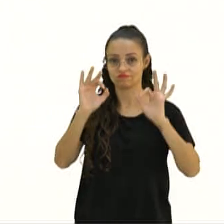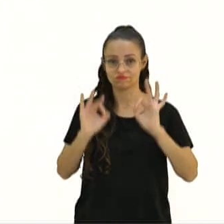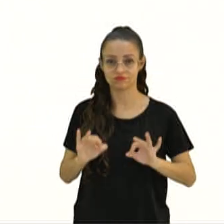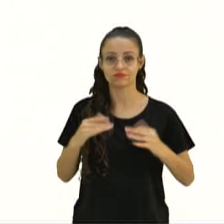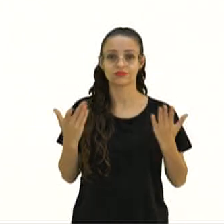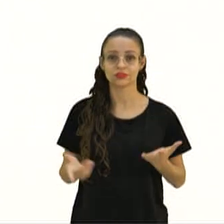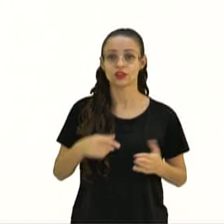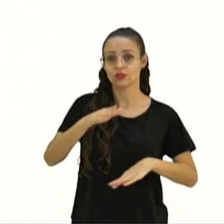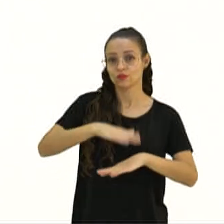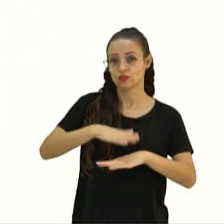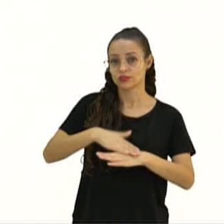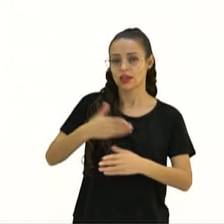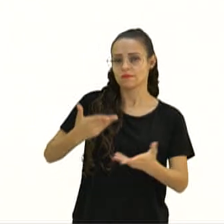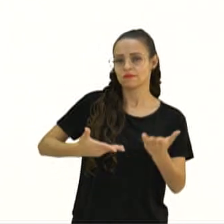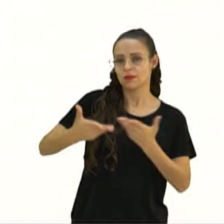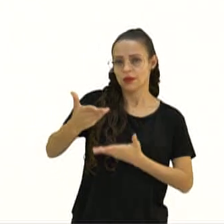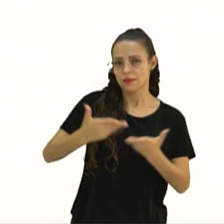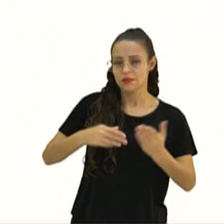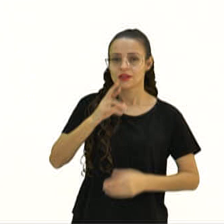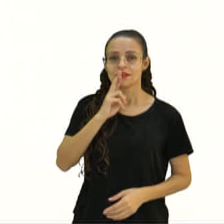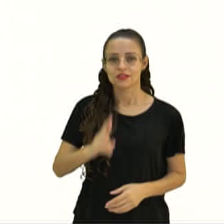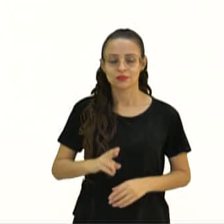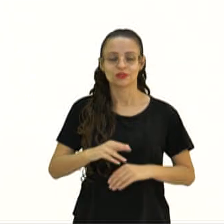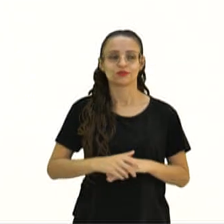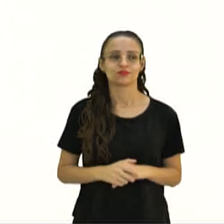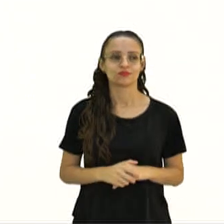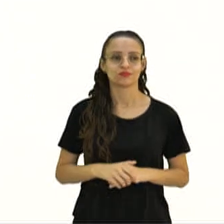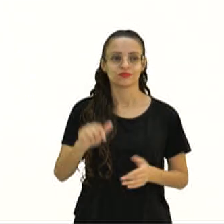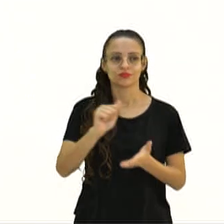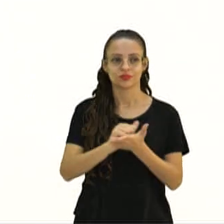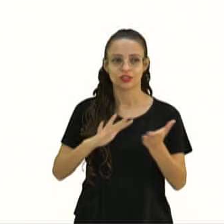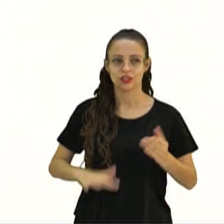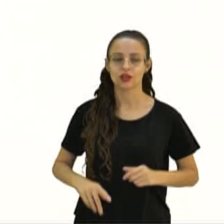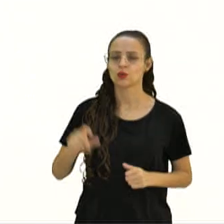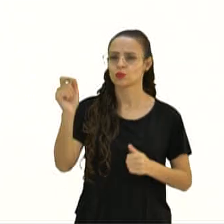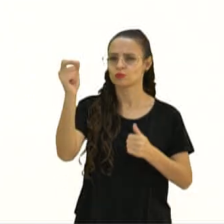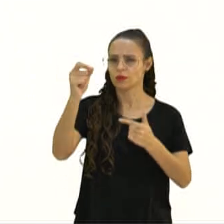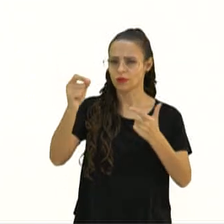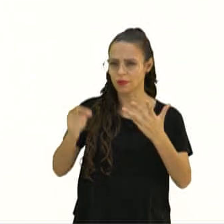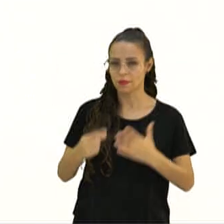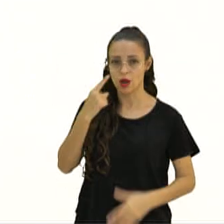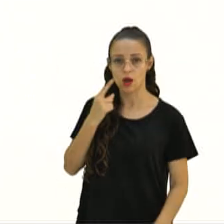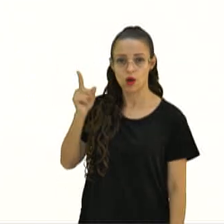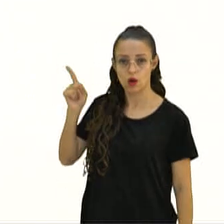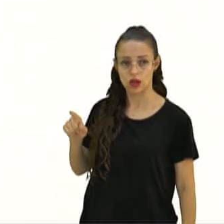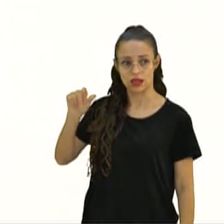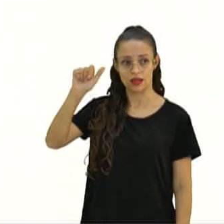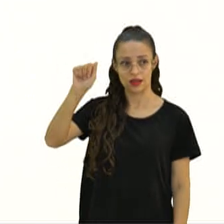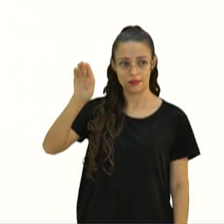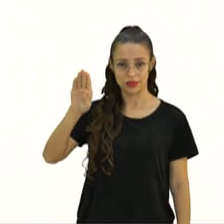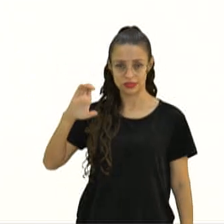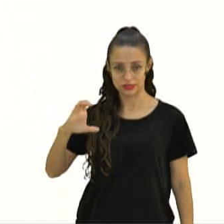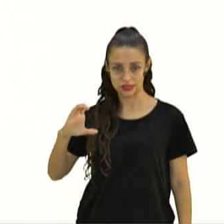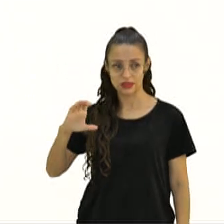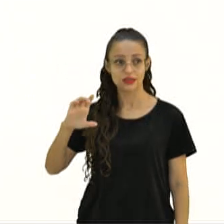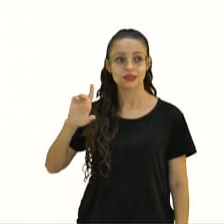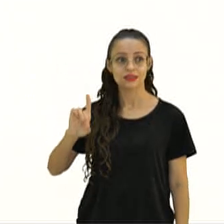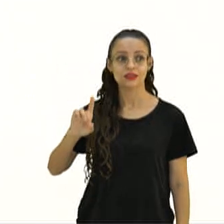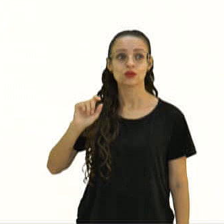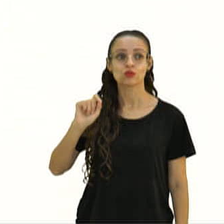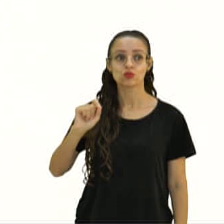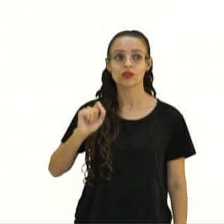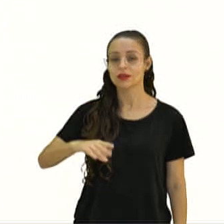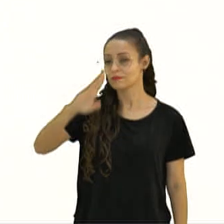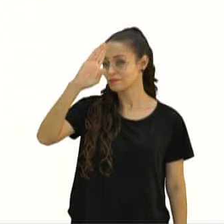então faz a sua interação, faz as suas anotações. O exercício é o seguinte: dos elementos listados abaixo, quais são